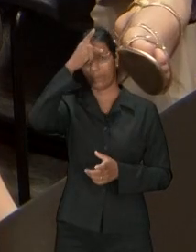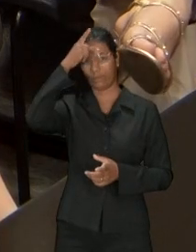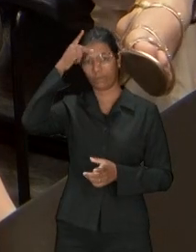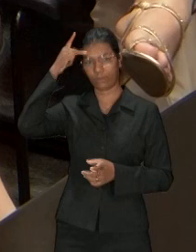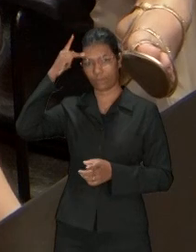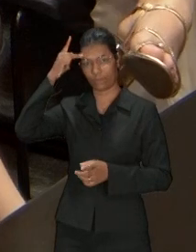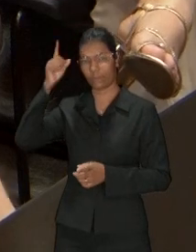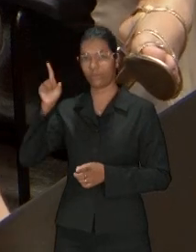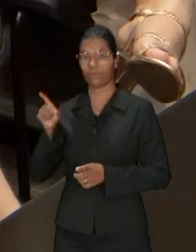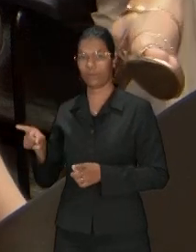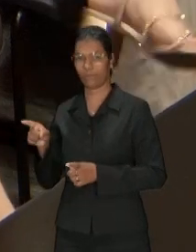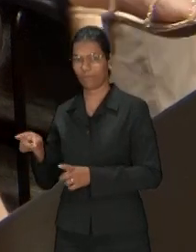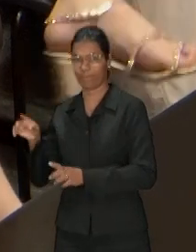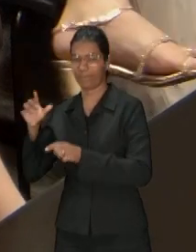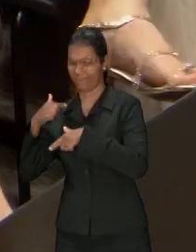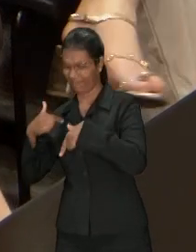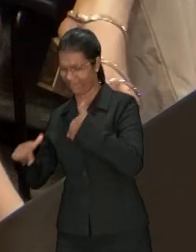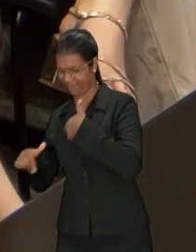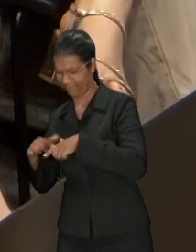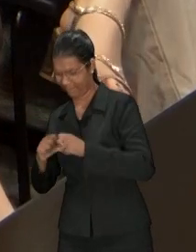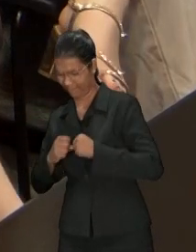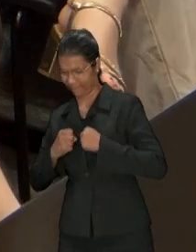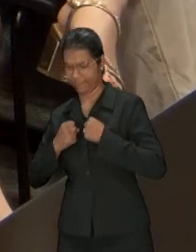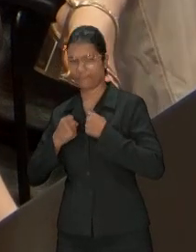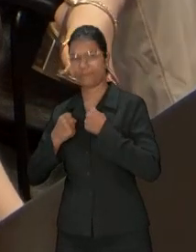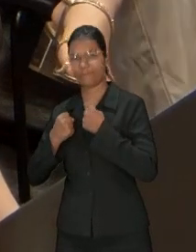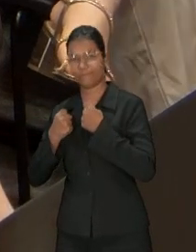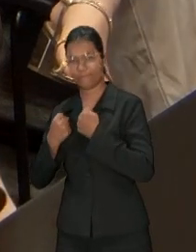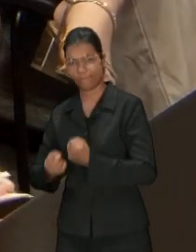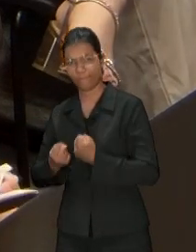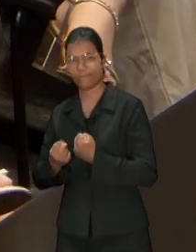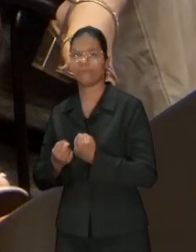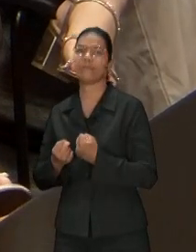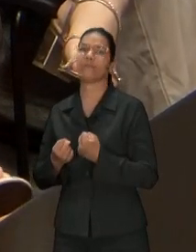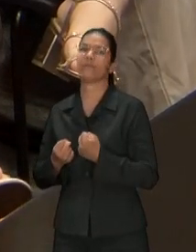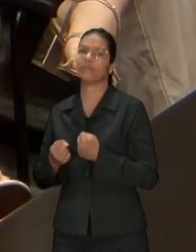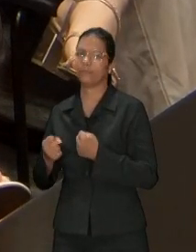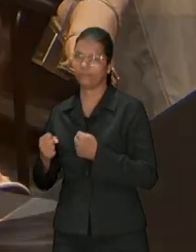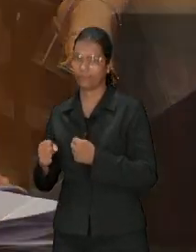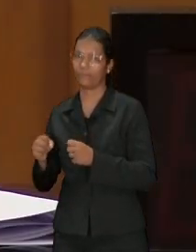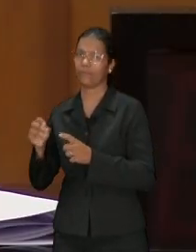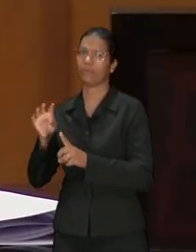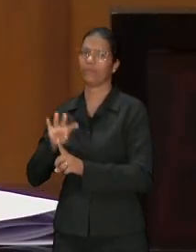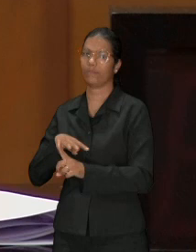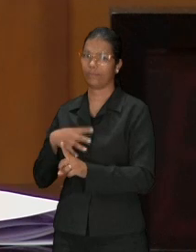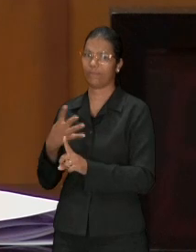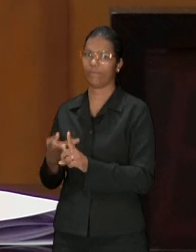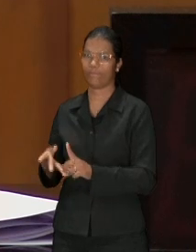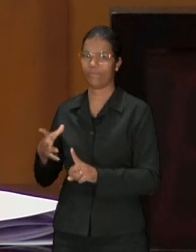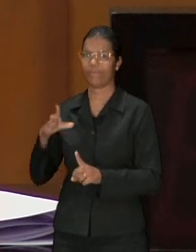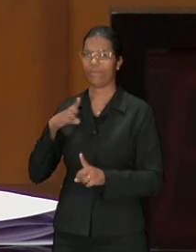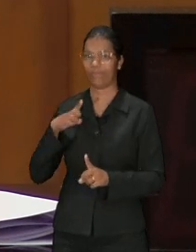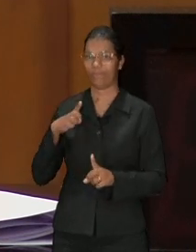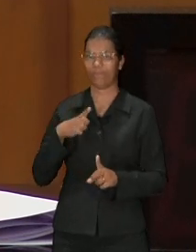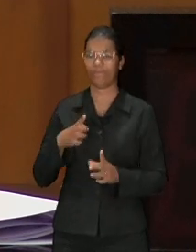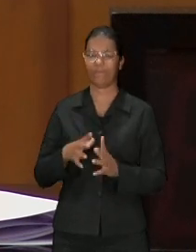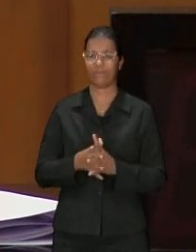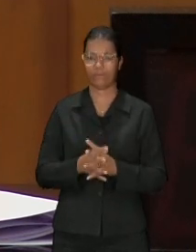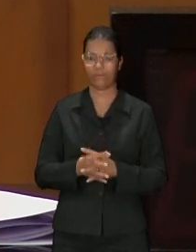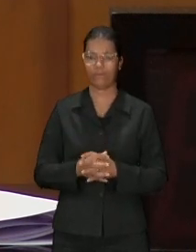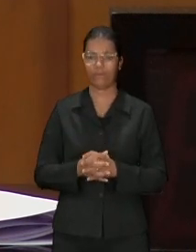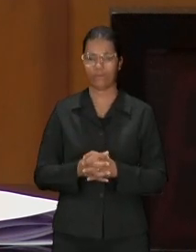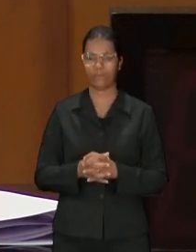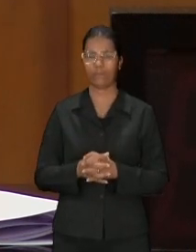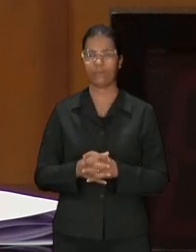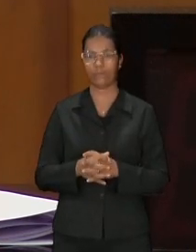respectivas comunidades, sempre com seus espíritos impregnados por grandes ideais, não se